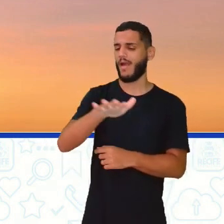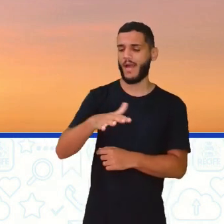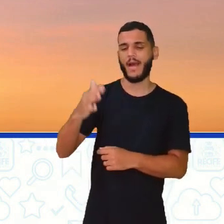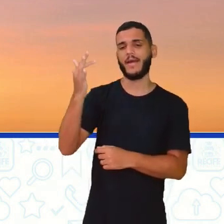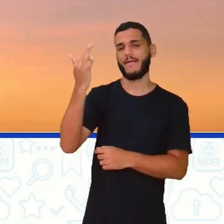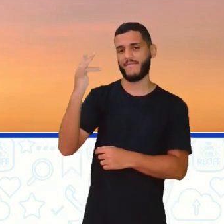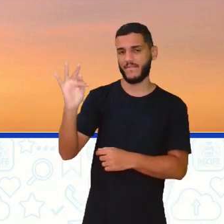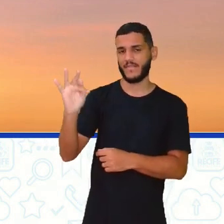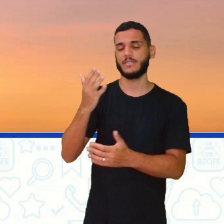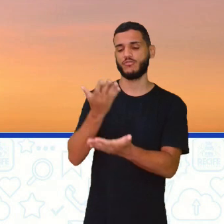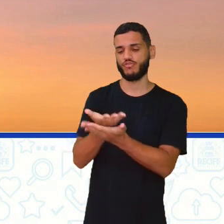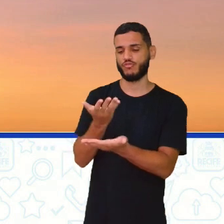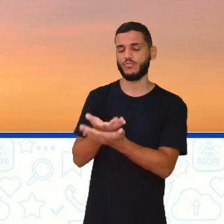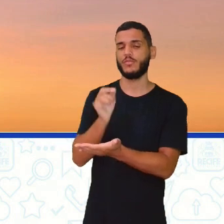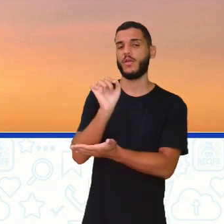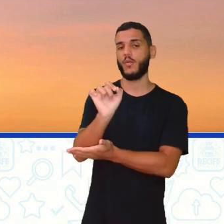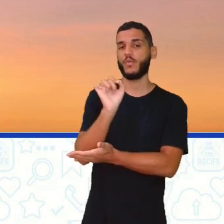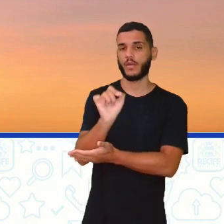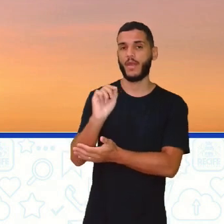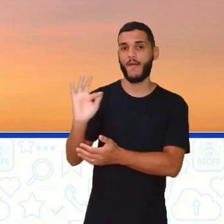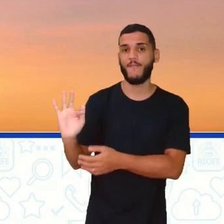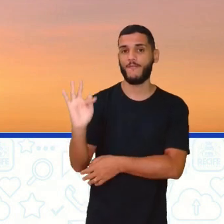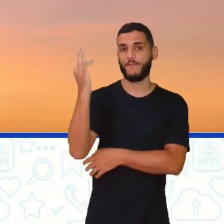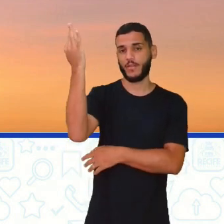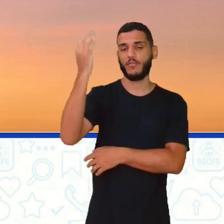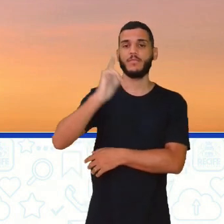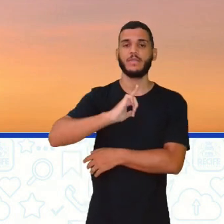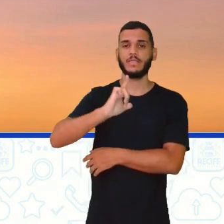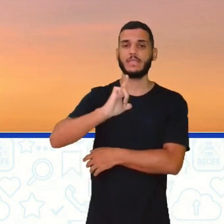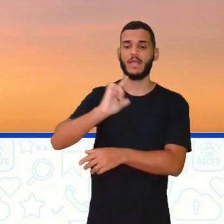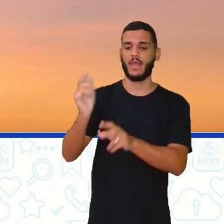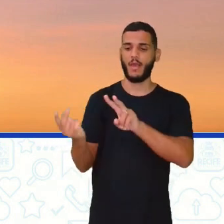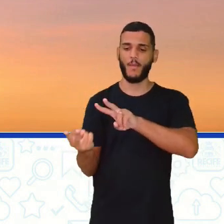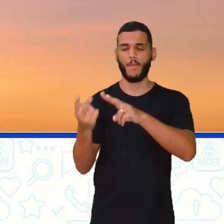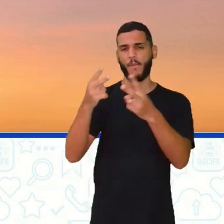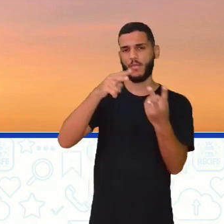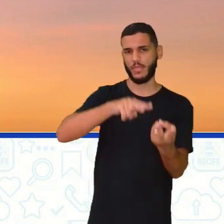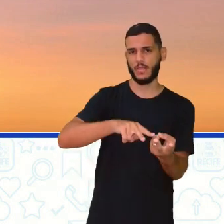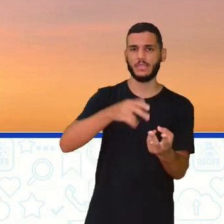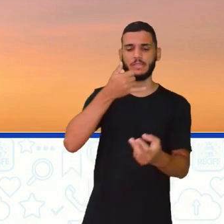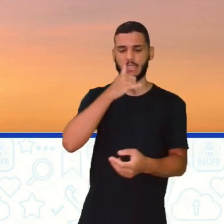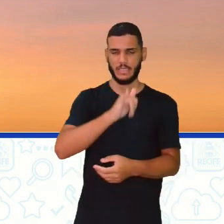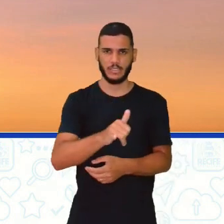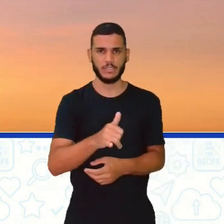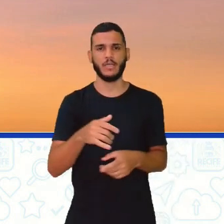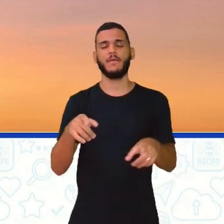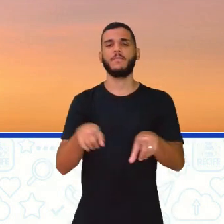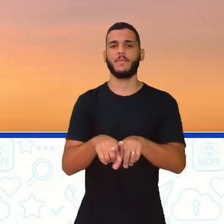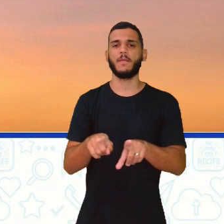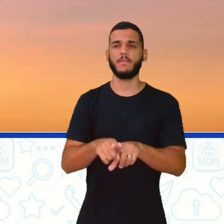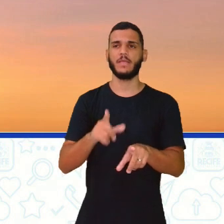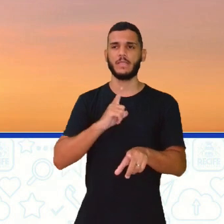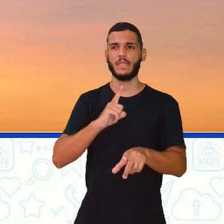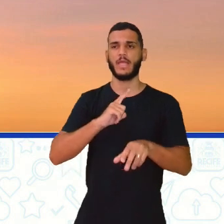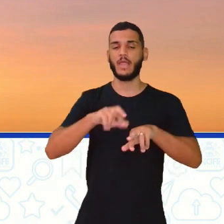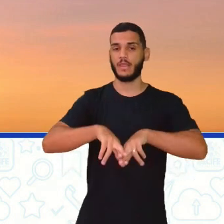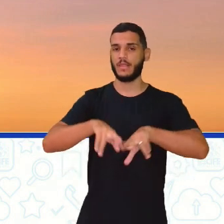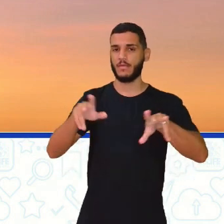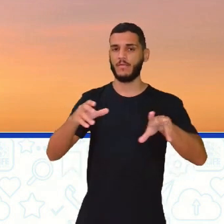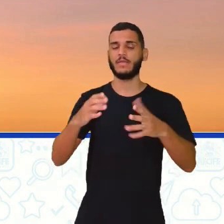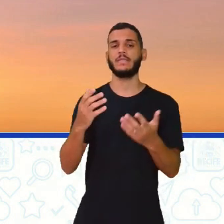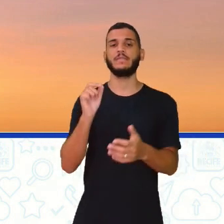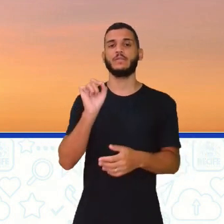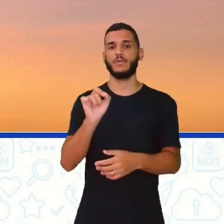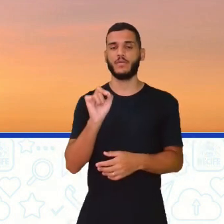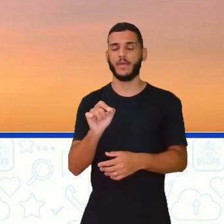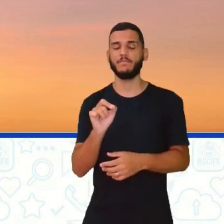estuda os fenômenos relacionados às trocas de energia térmica, devido à diferença de temperatura entre os